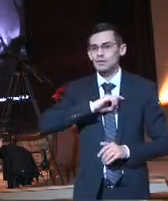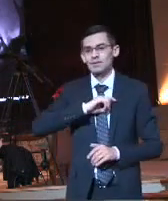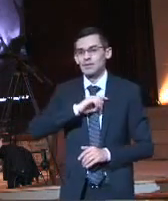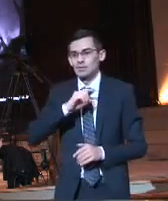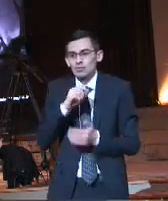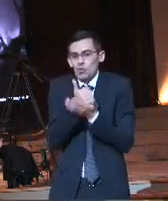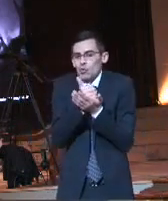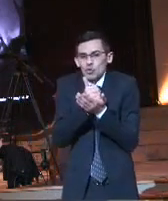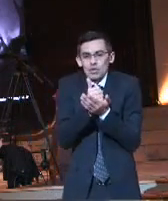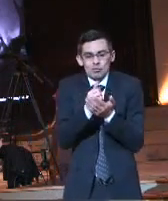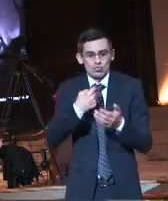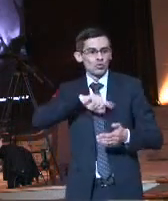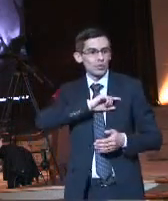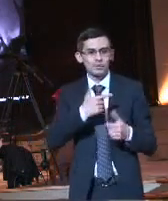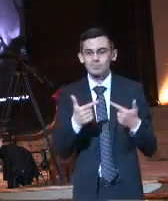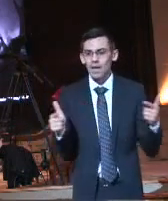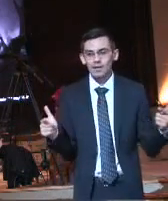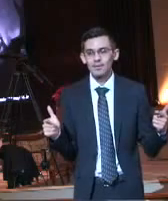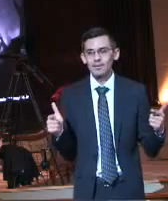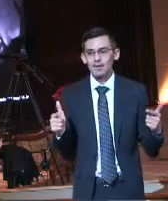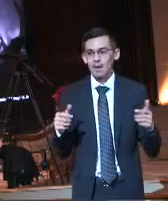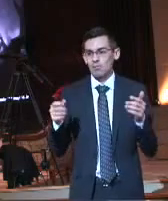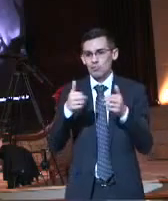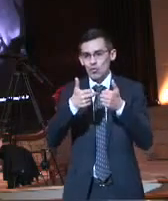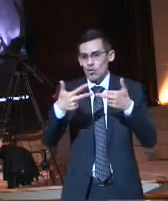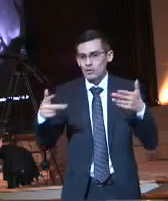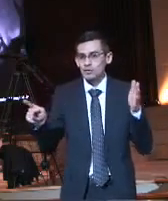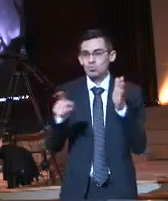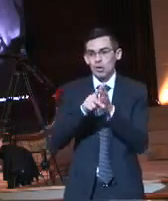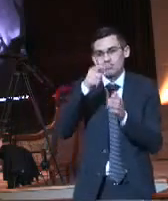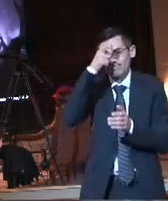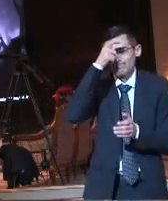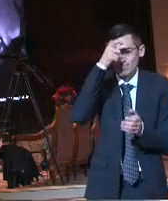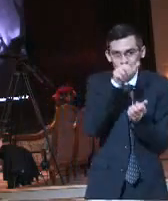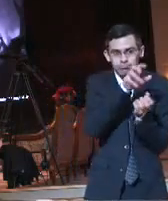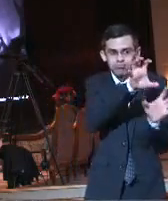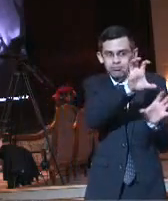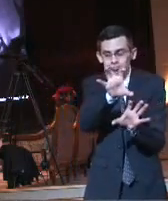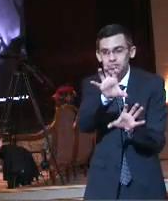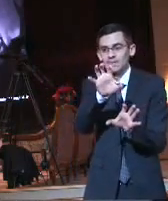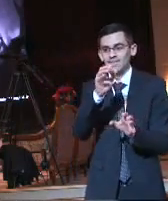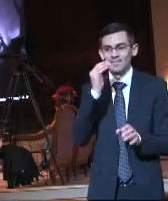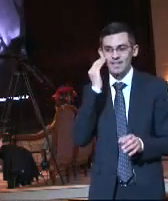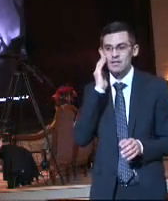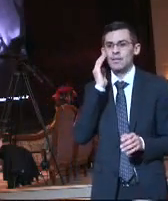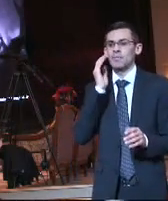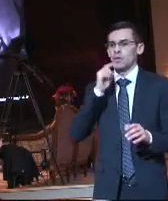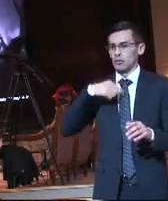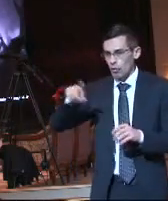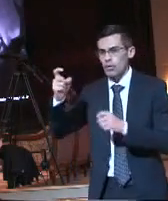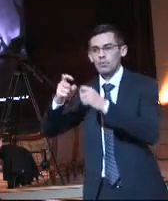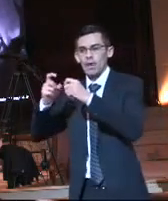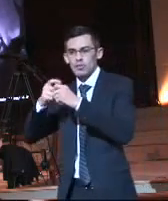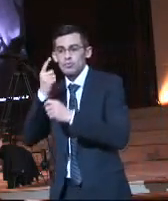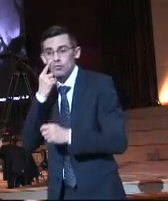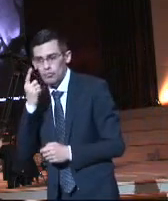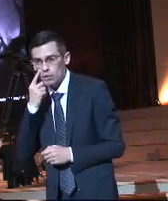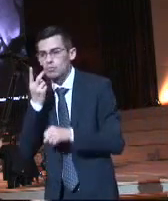humano. E o interessante é que os sintomas estavam lá, as coisas estavam lá, a gente estava procurando